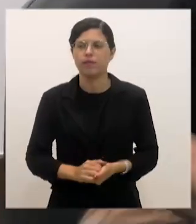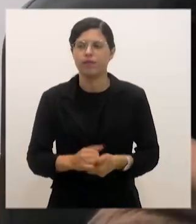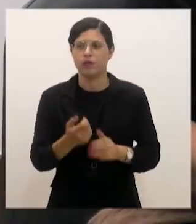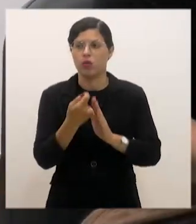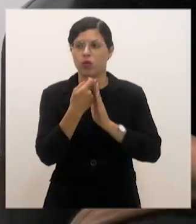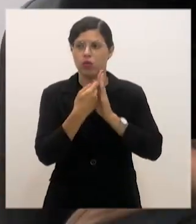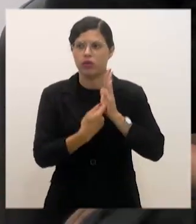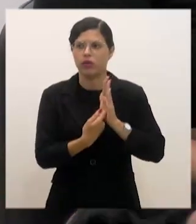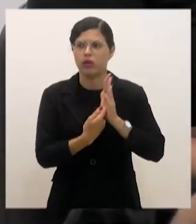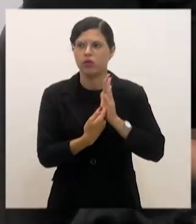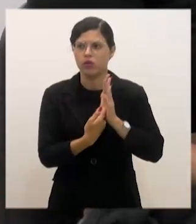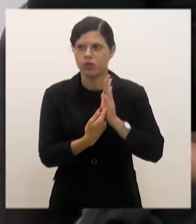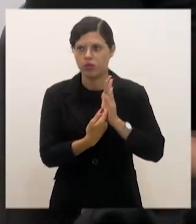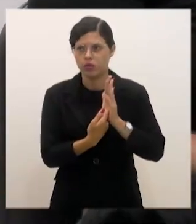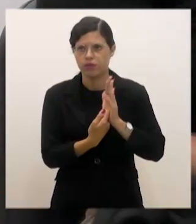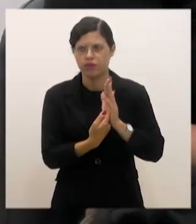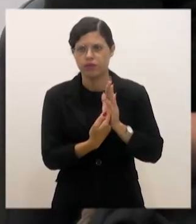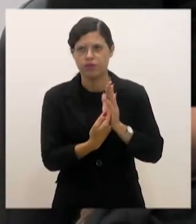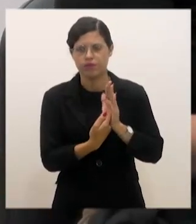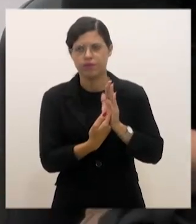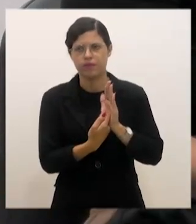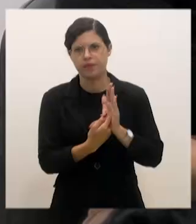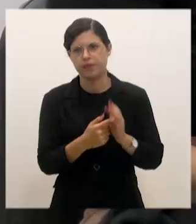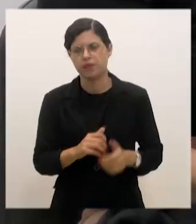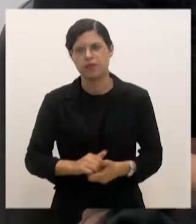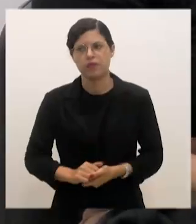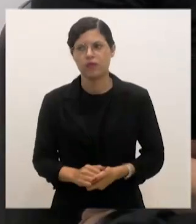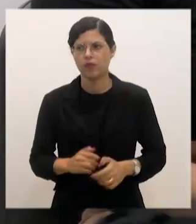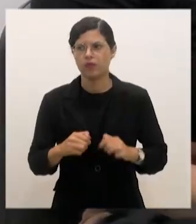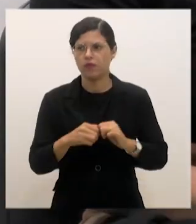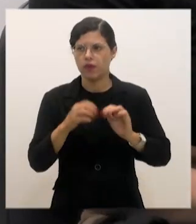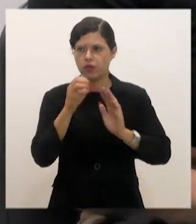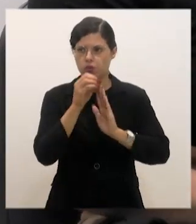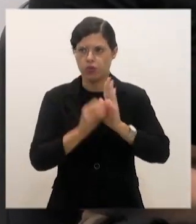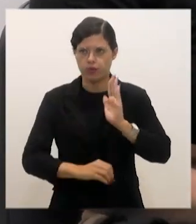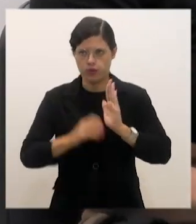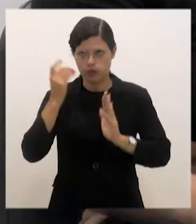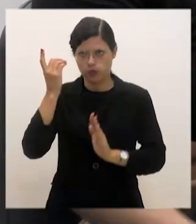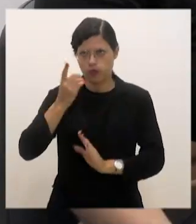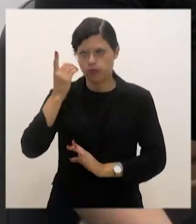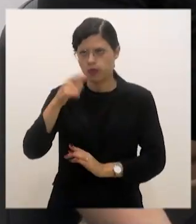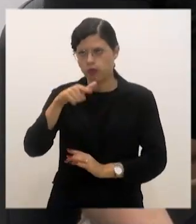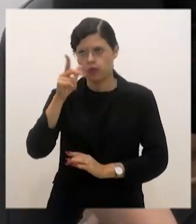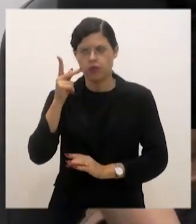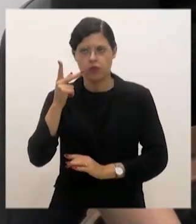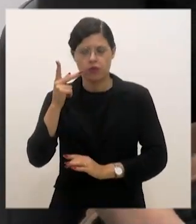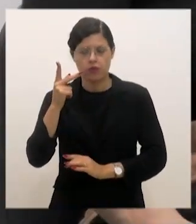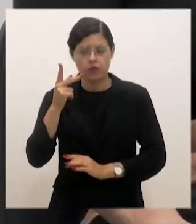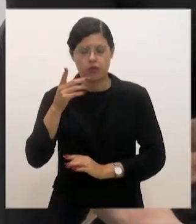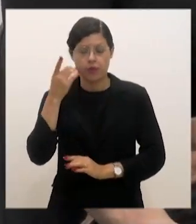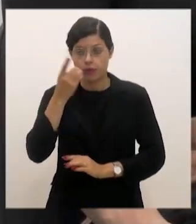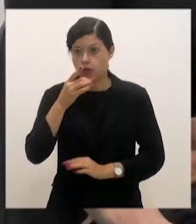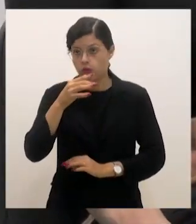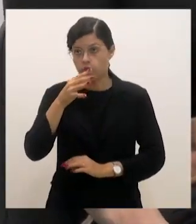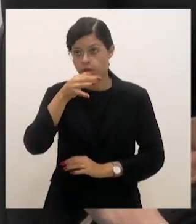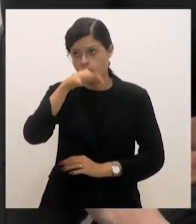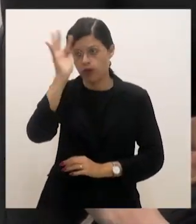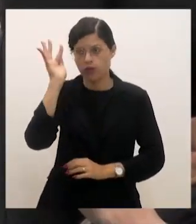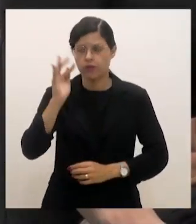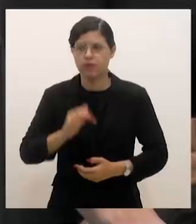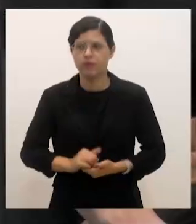texto, quando ele faz o ofício, o deputado Fred Pacheco, ele diz que